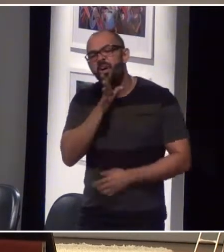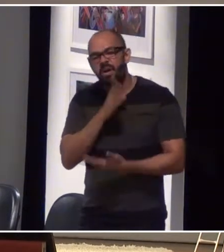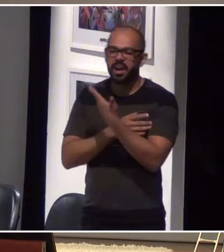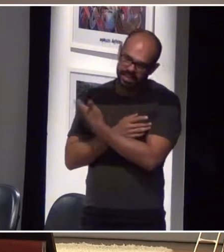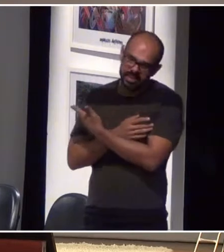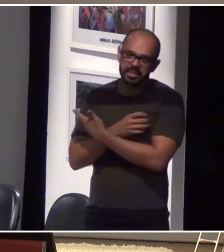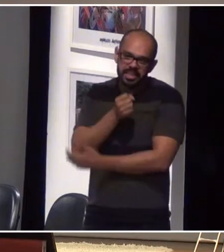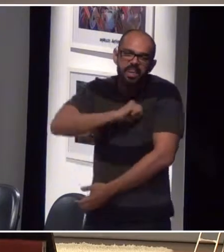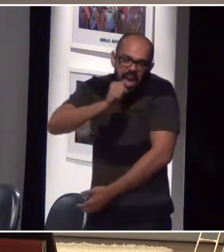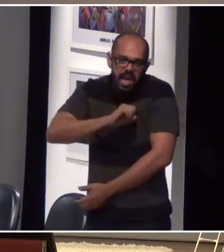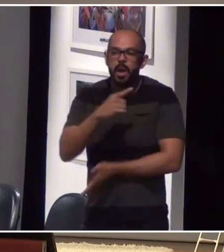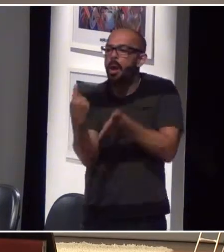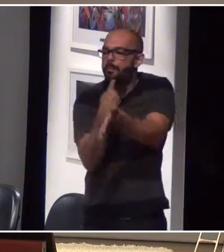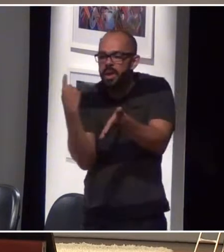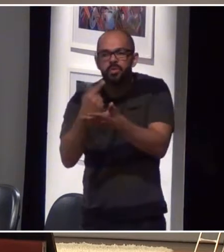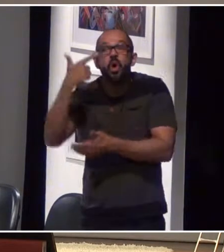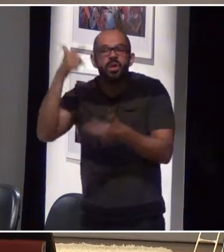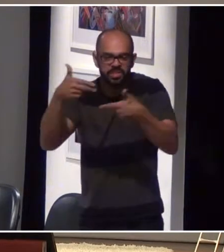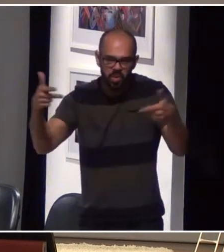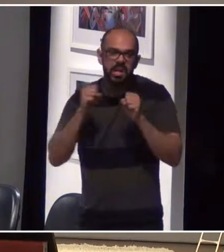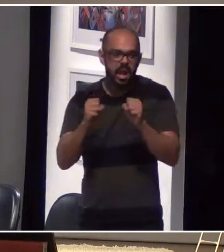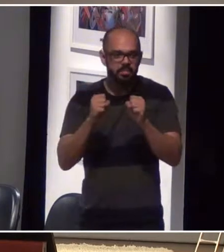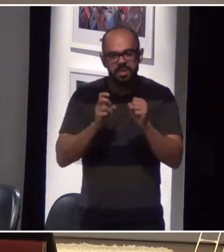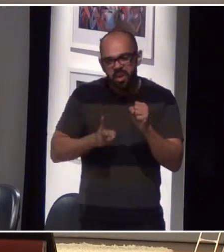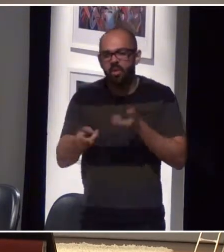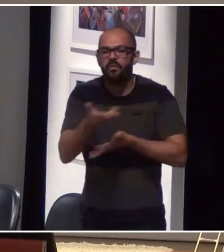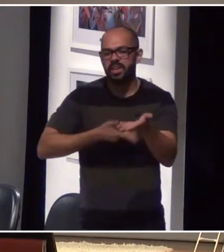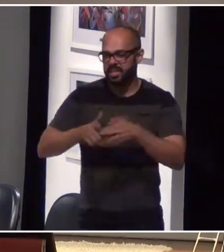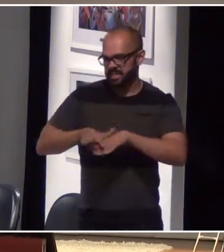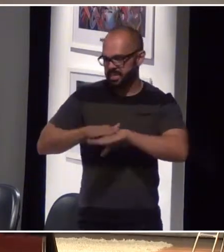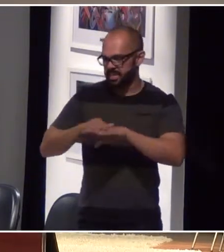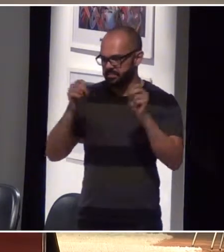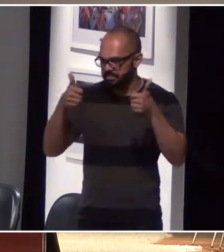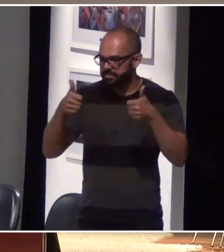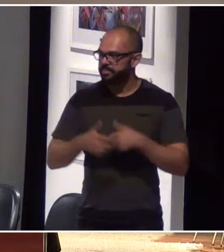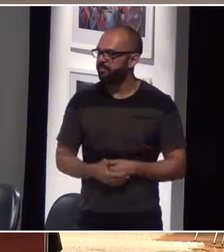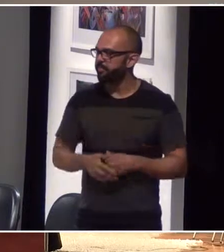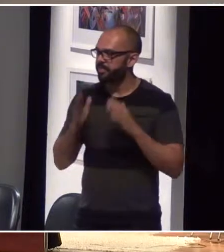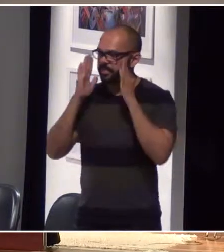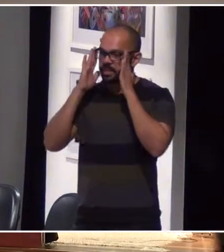sabido, me perguntem outras coisas que talvez a gente possa seguir conversando, tá bom?